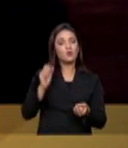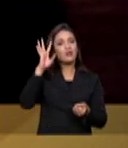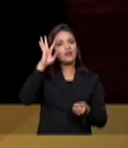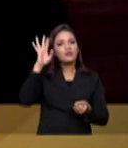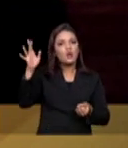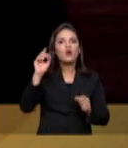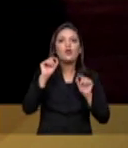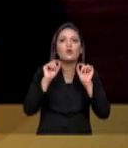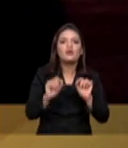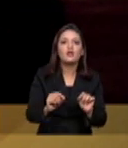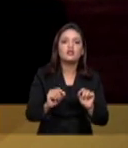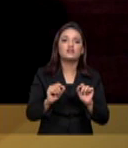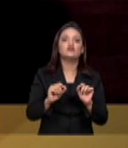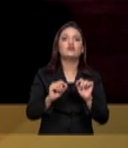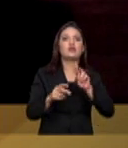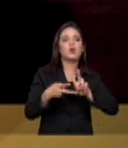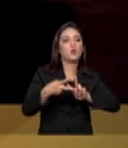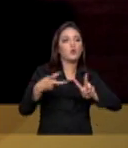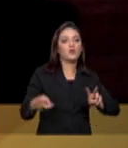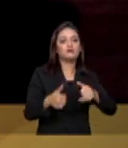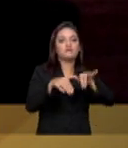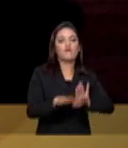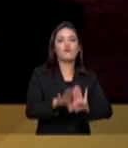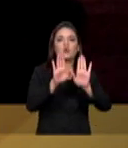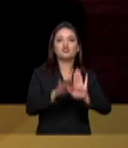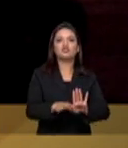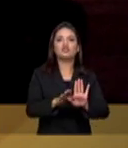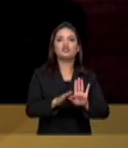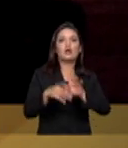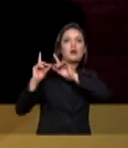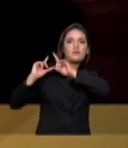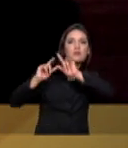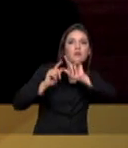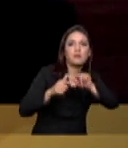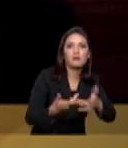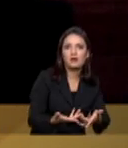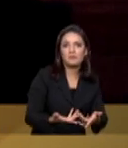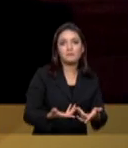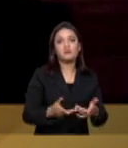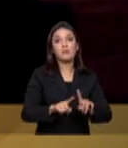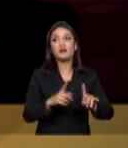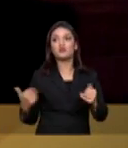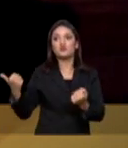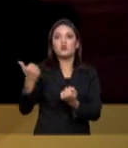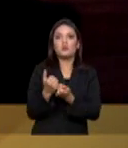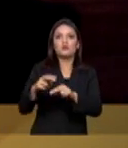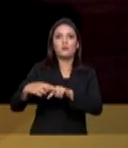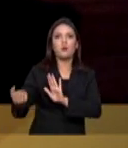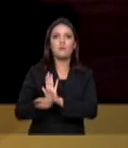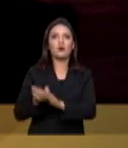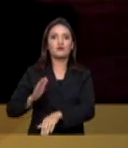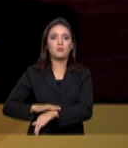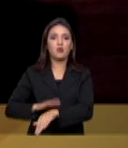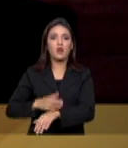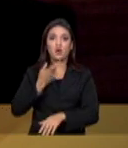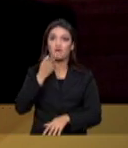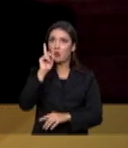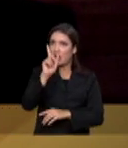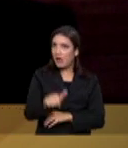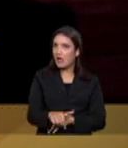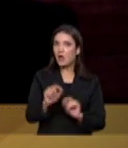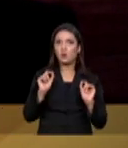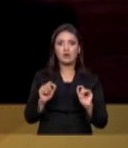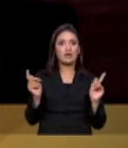indignar e sua substituição pela teoria do fato indígena que foi ali entendida como útil